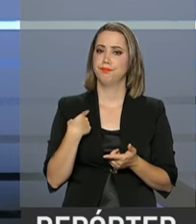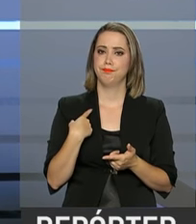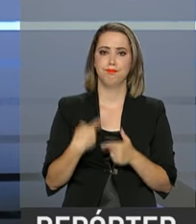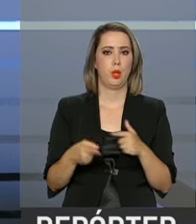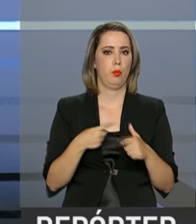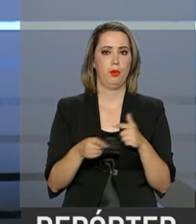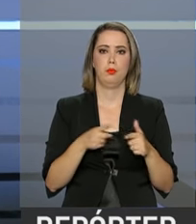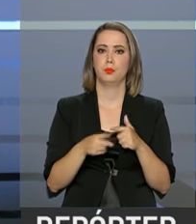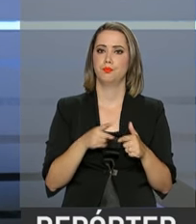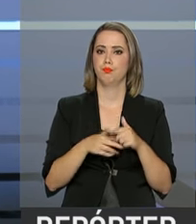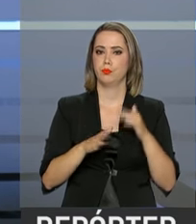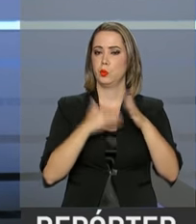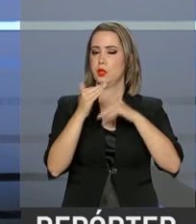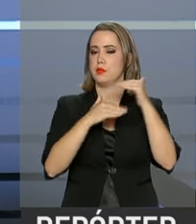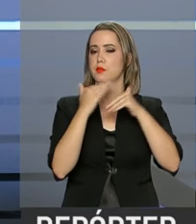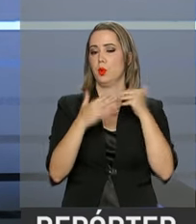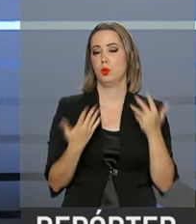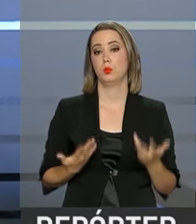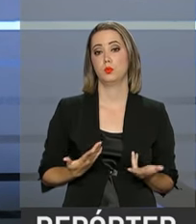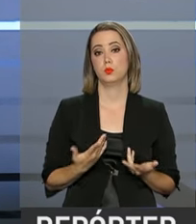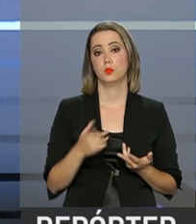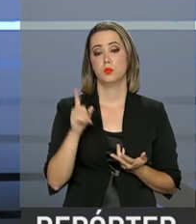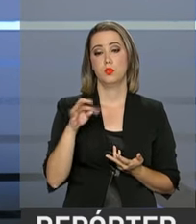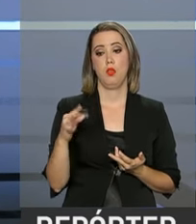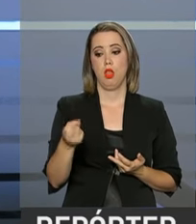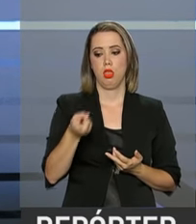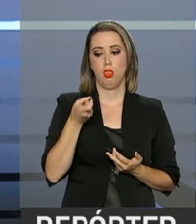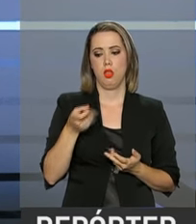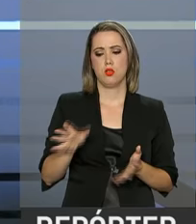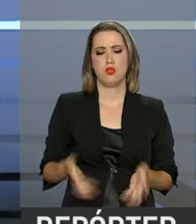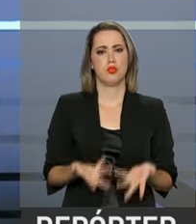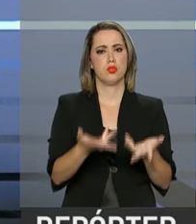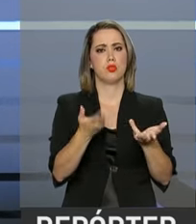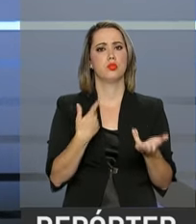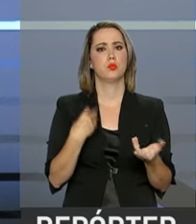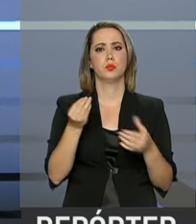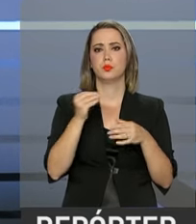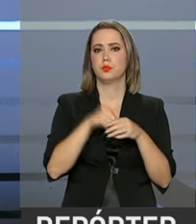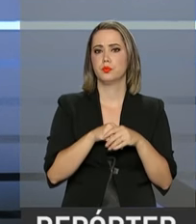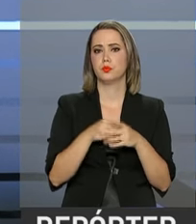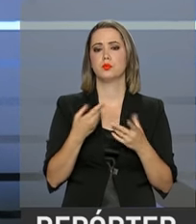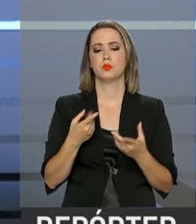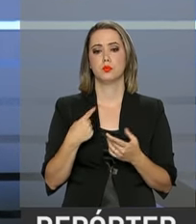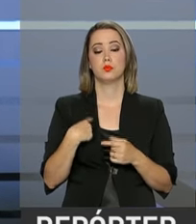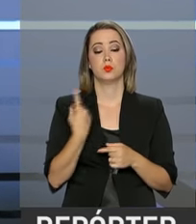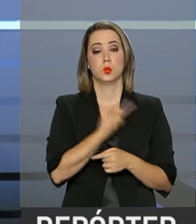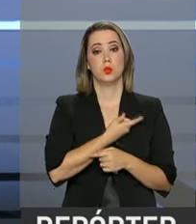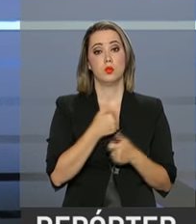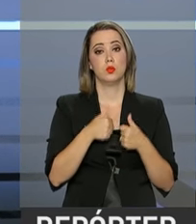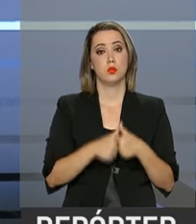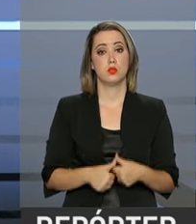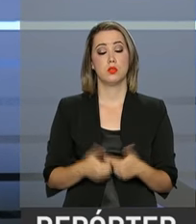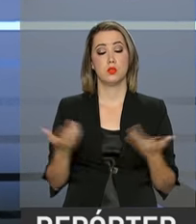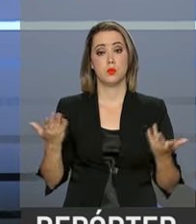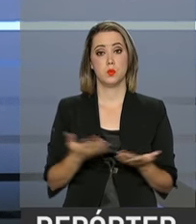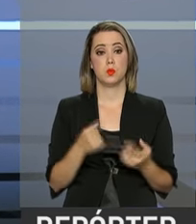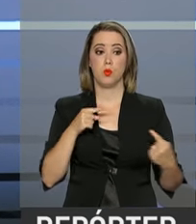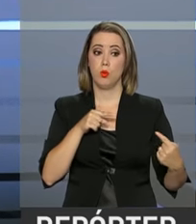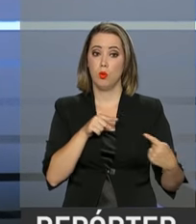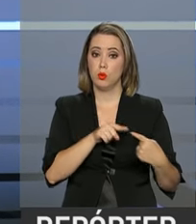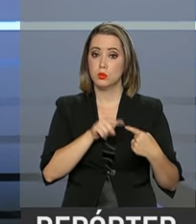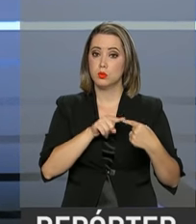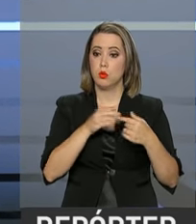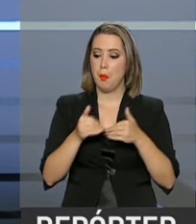prejudicou o próprio crescimento do país, a taxa de produtividade interna, etc. E que, portanto, nós estamos adotando uma política